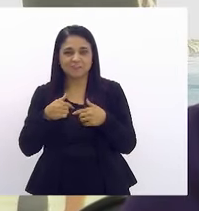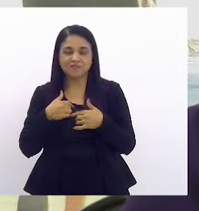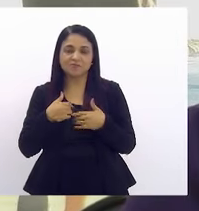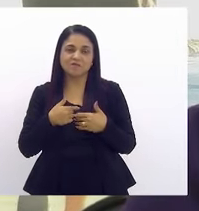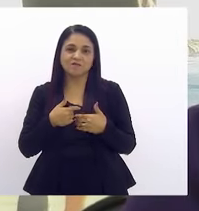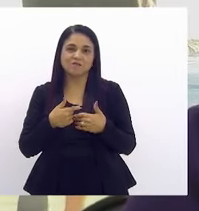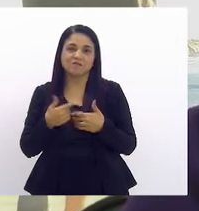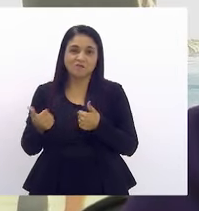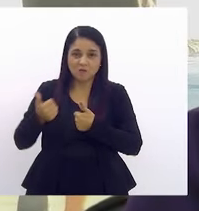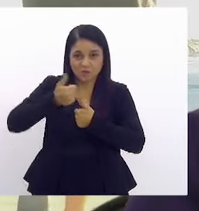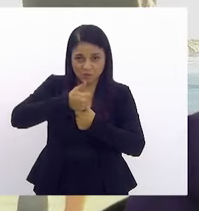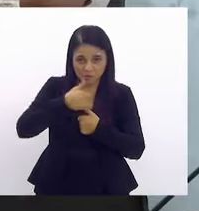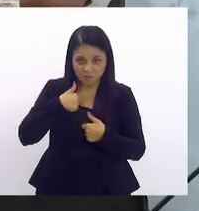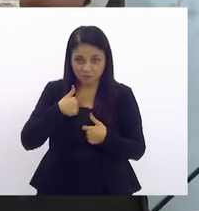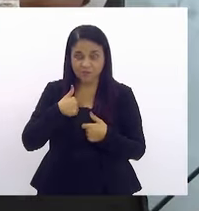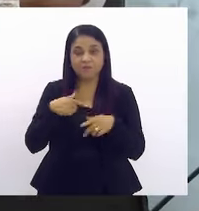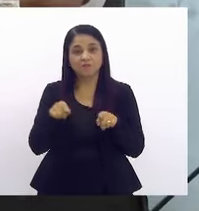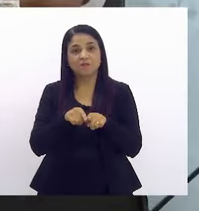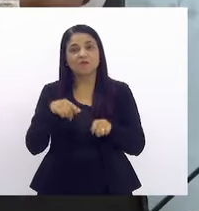aqui de Maricá,